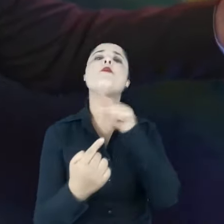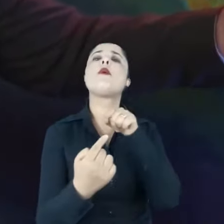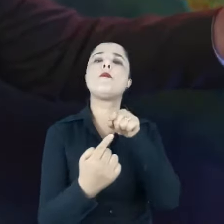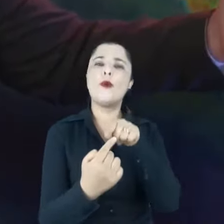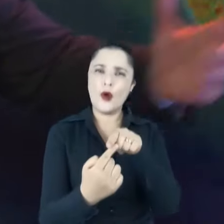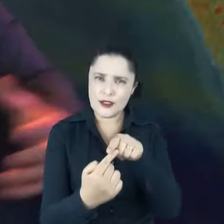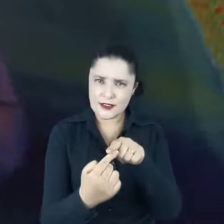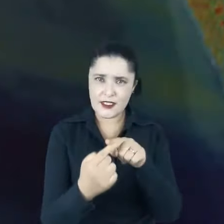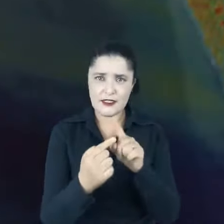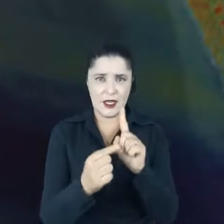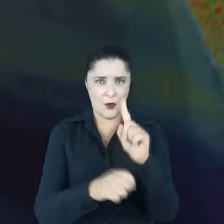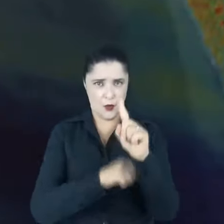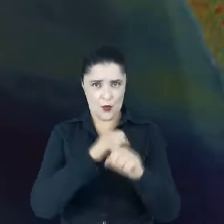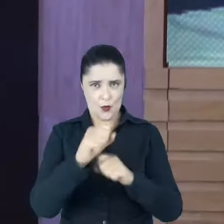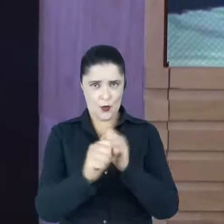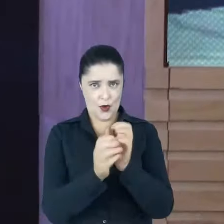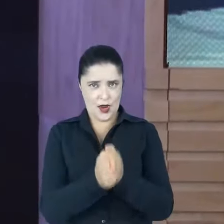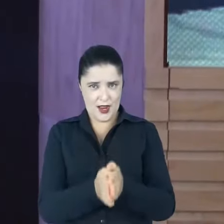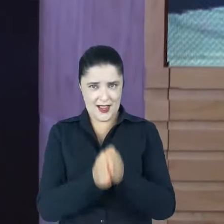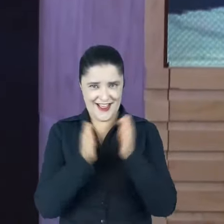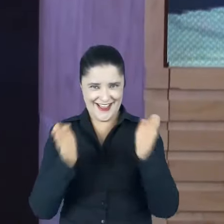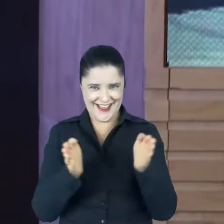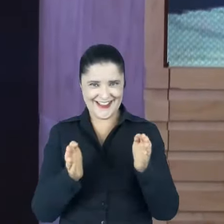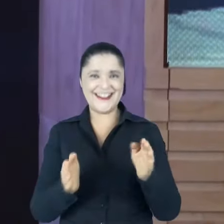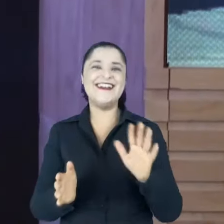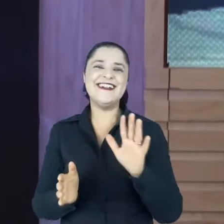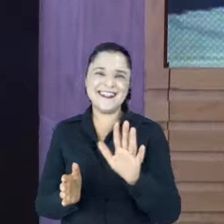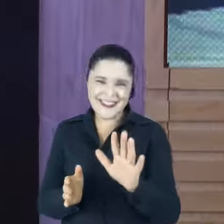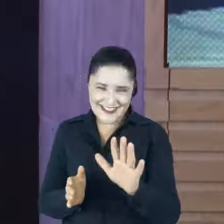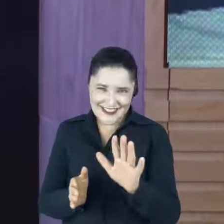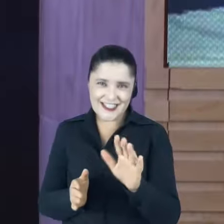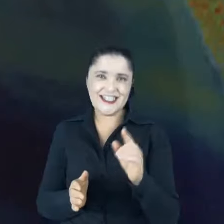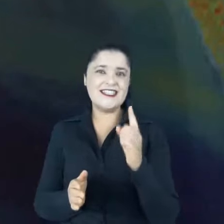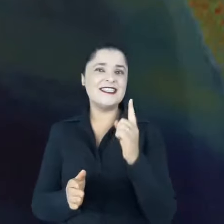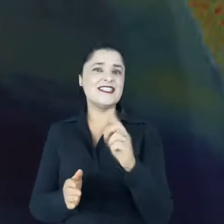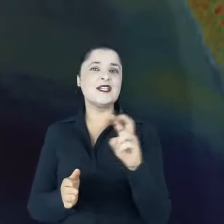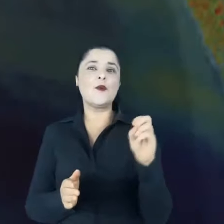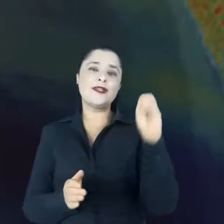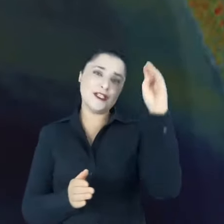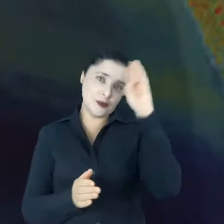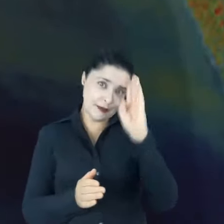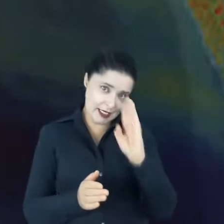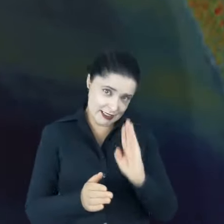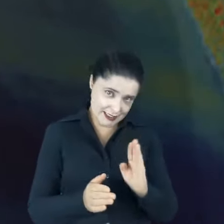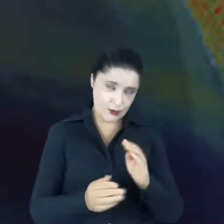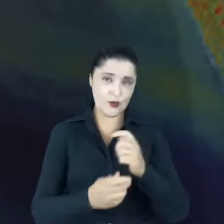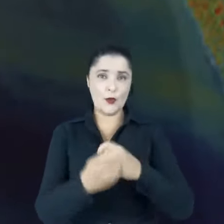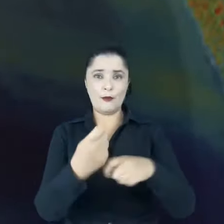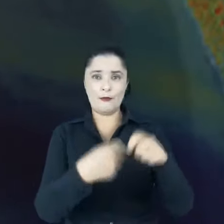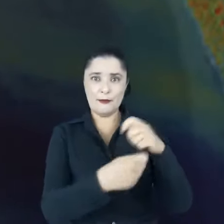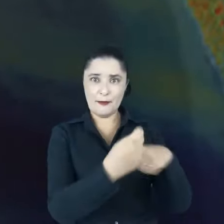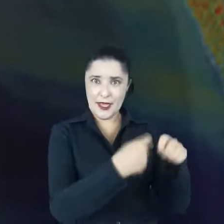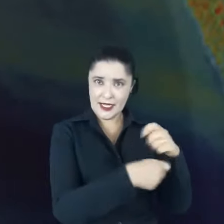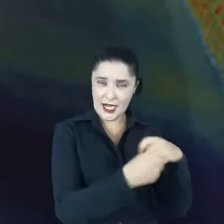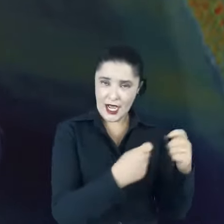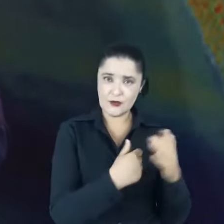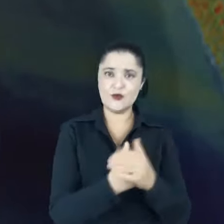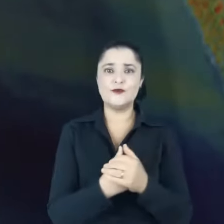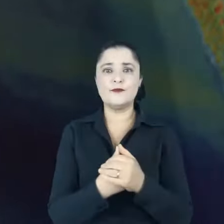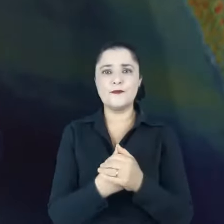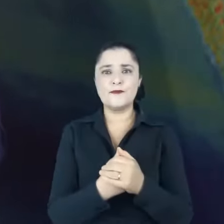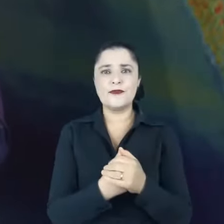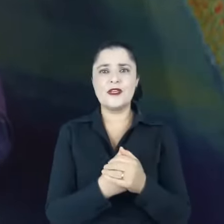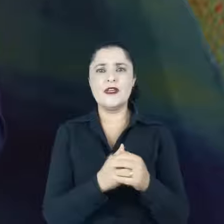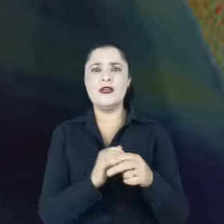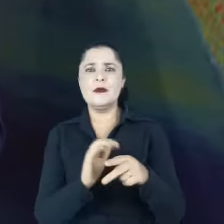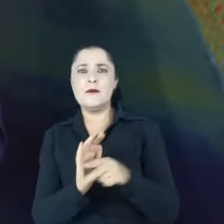de ter 150 de Brasil, colocada no mercado de Frankfurt como uma empresa